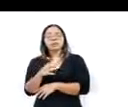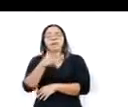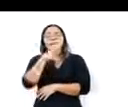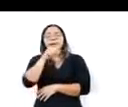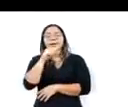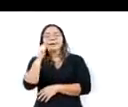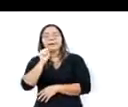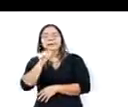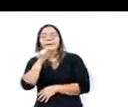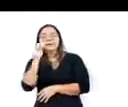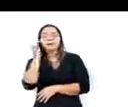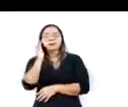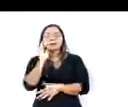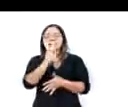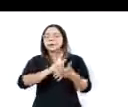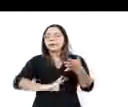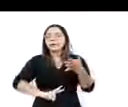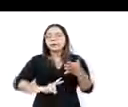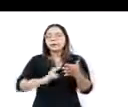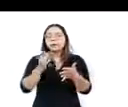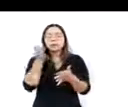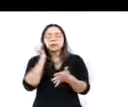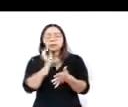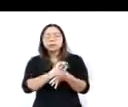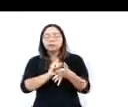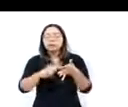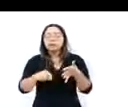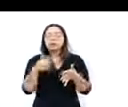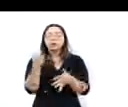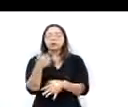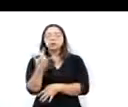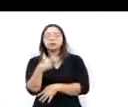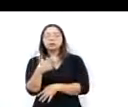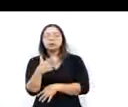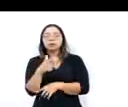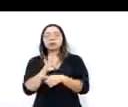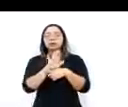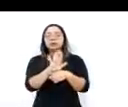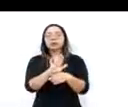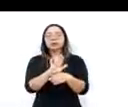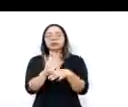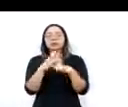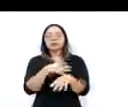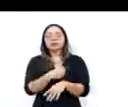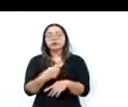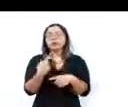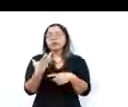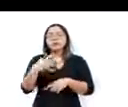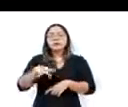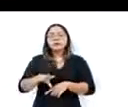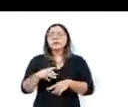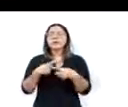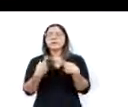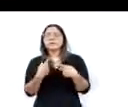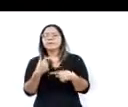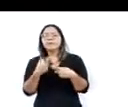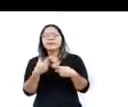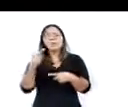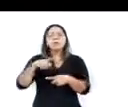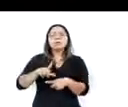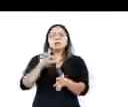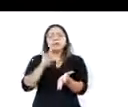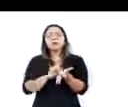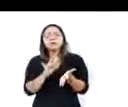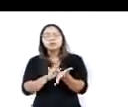Quantos pais analfabetos não acompanham seus filhos, não porque não queiram, mas porque eles não conseguem, de fato, e de direito?